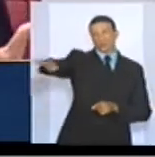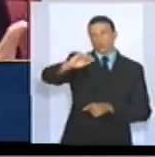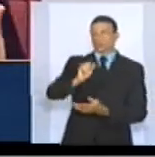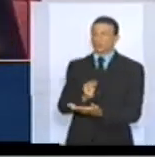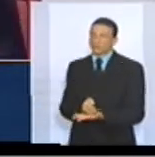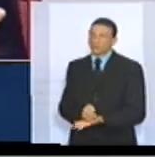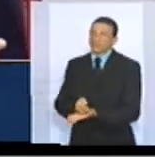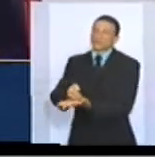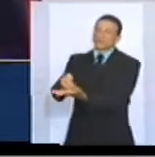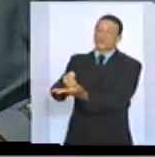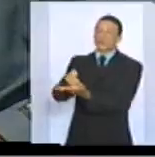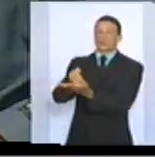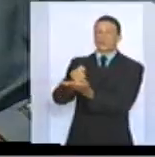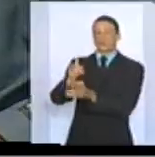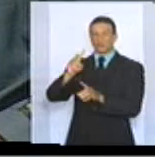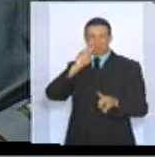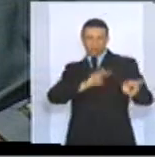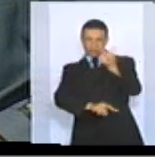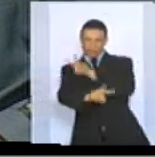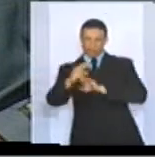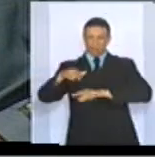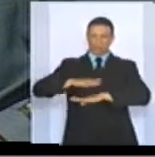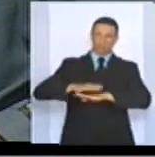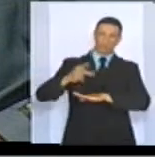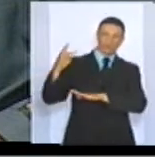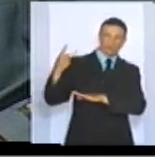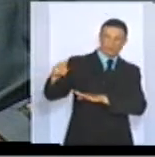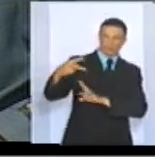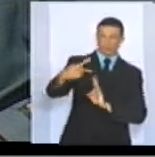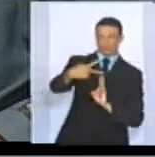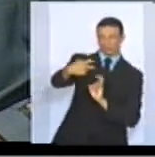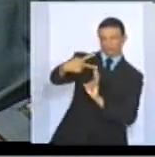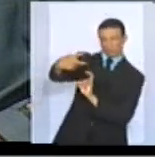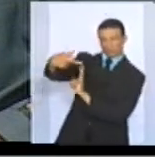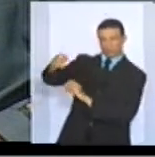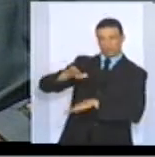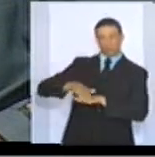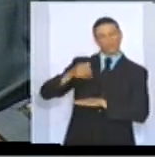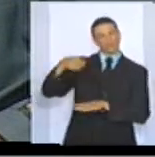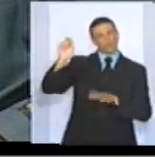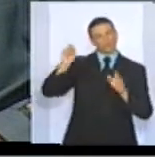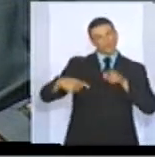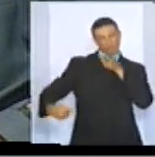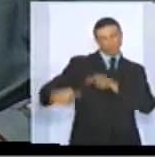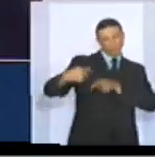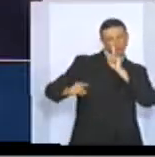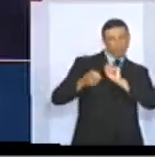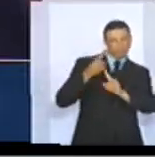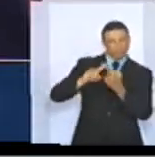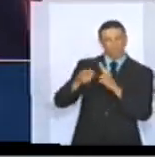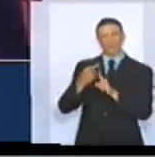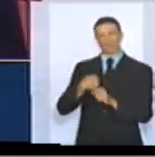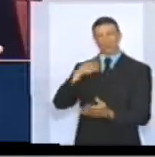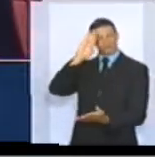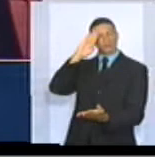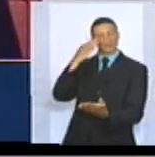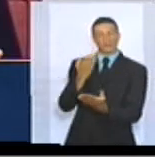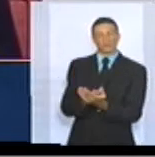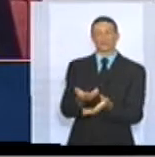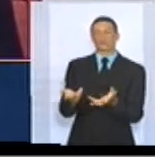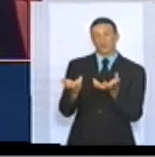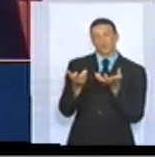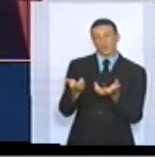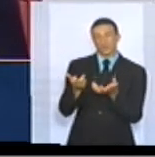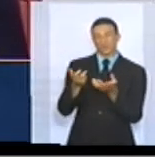outros sentimentos, de outras visões do mundo, de mundo, para esse espaço de discussão. Então, eu acredito que com essas